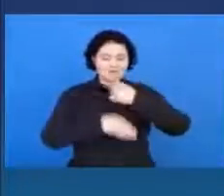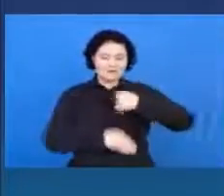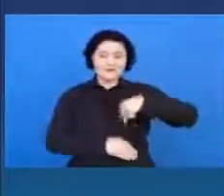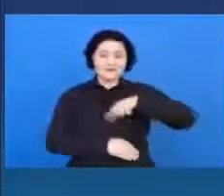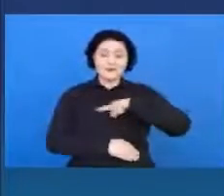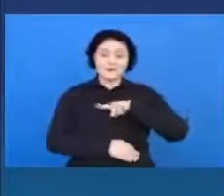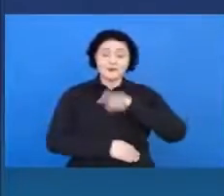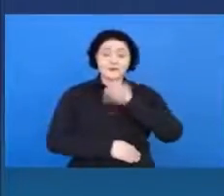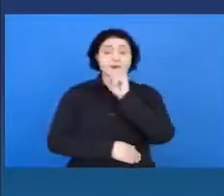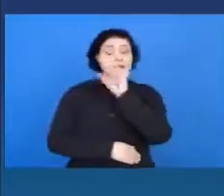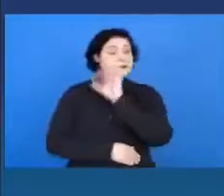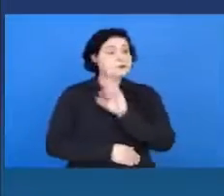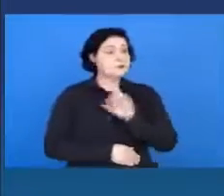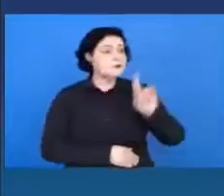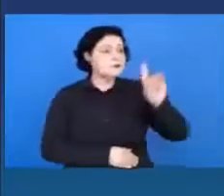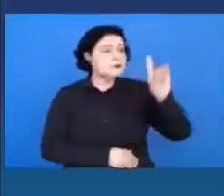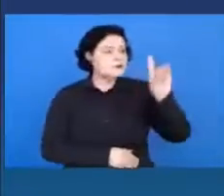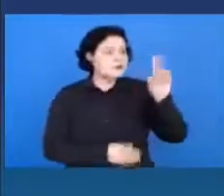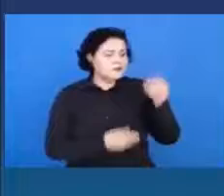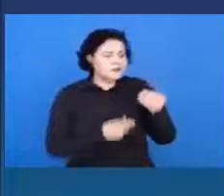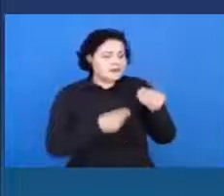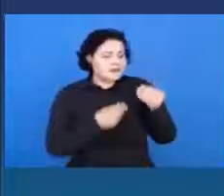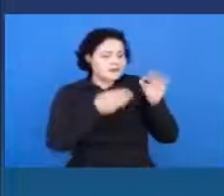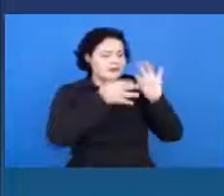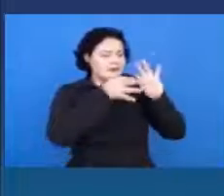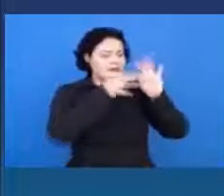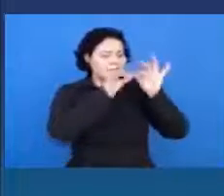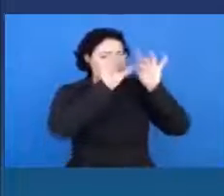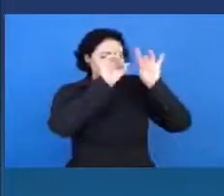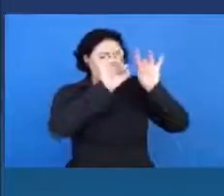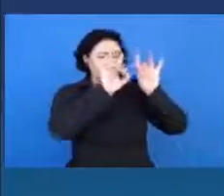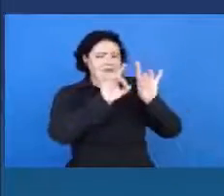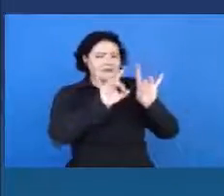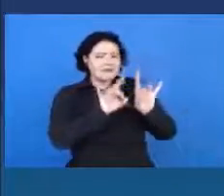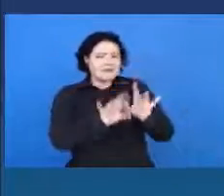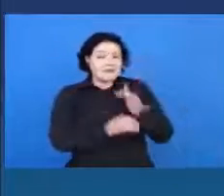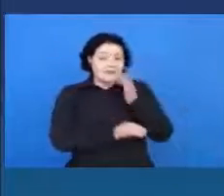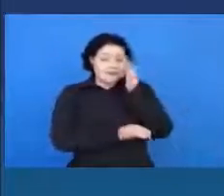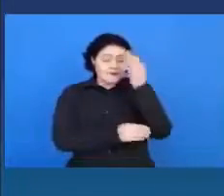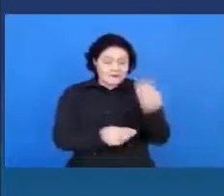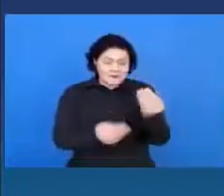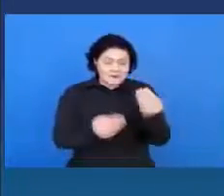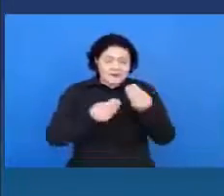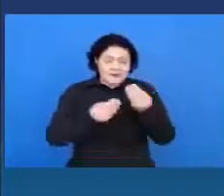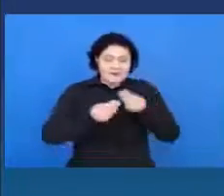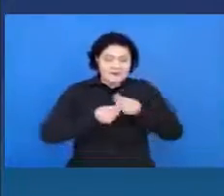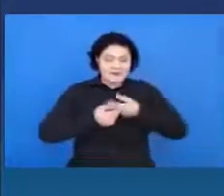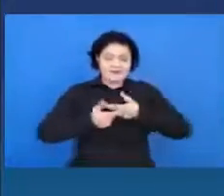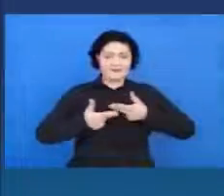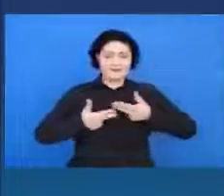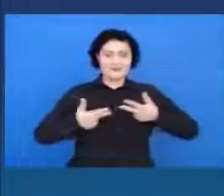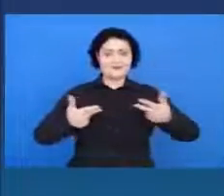e se Deus veste tão ricamente muito mais fácil por nós